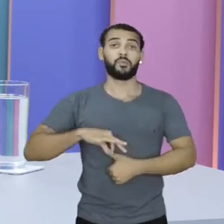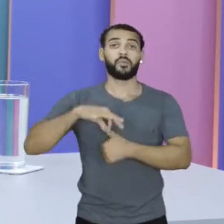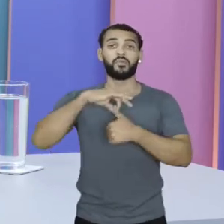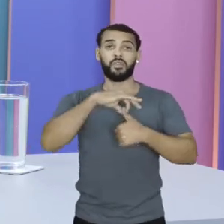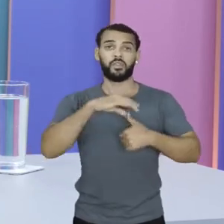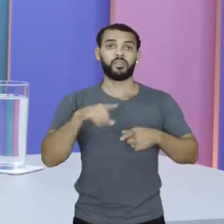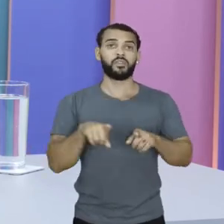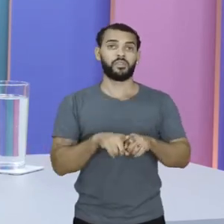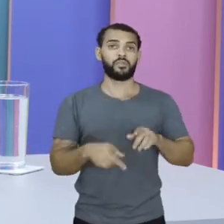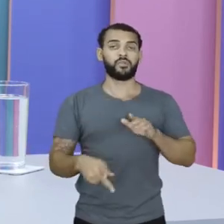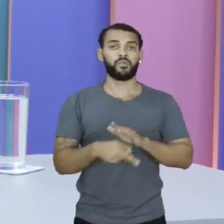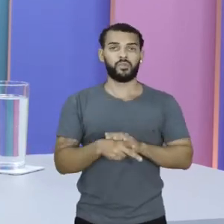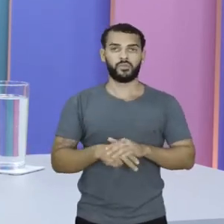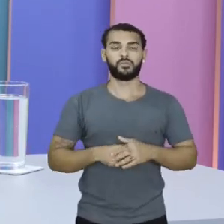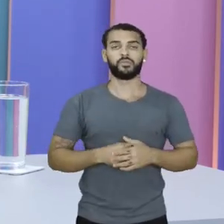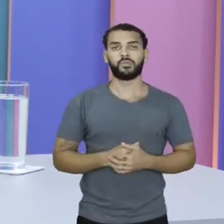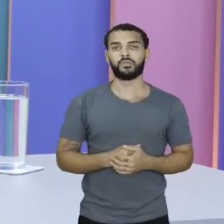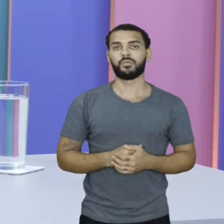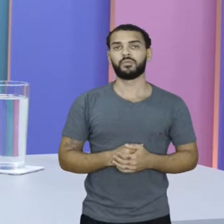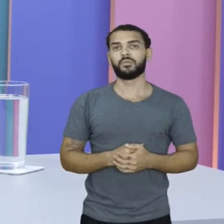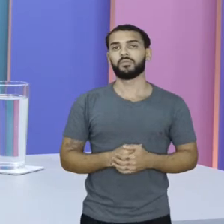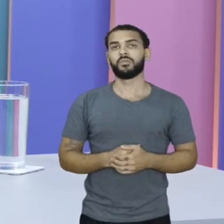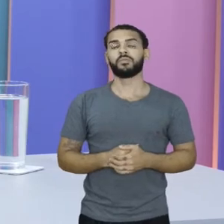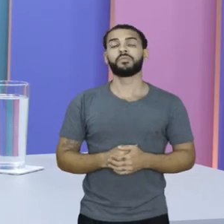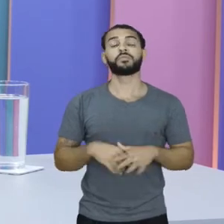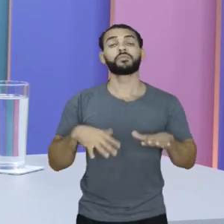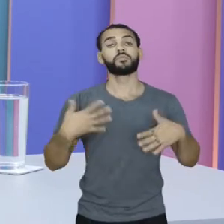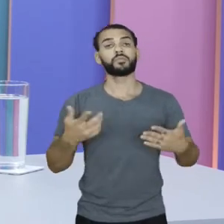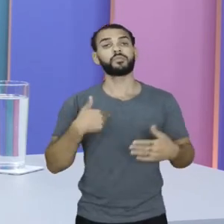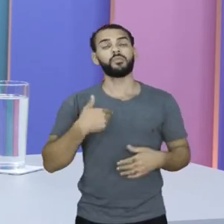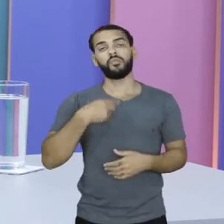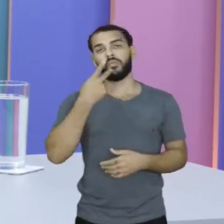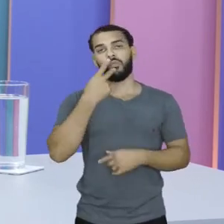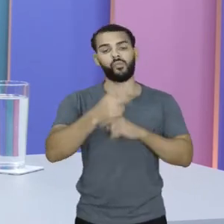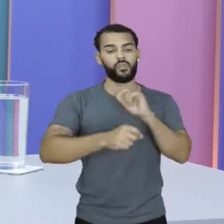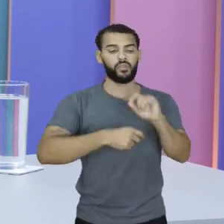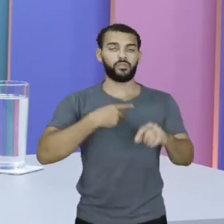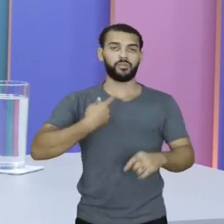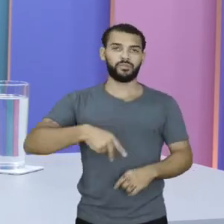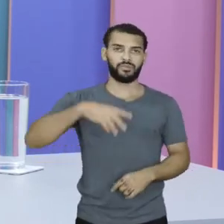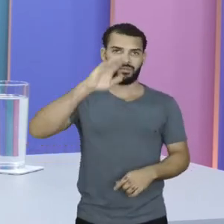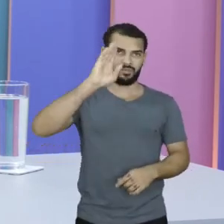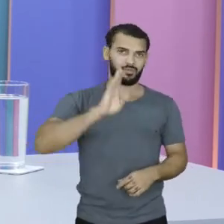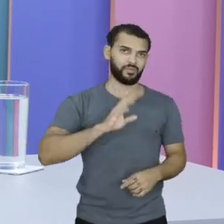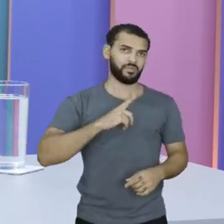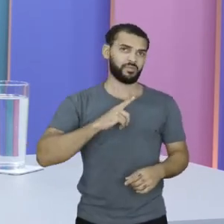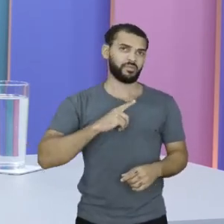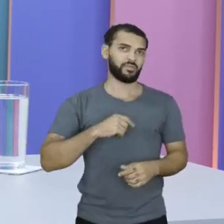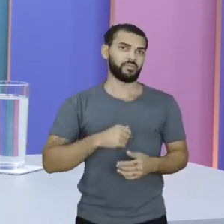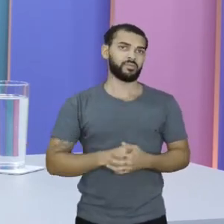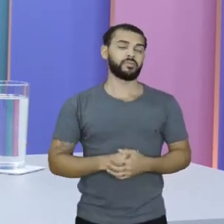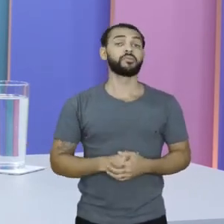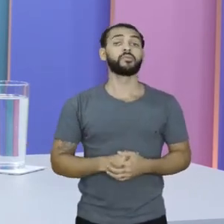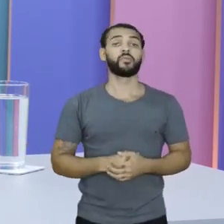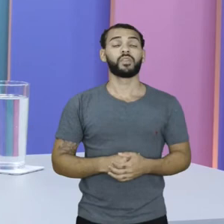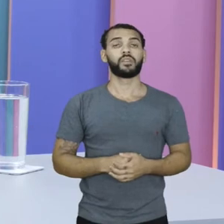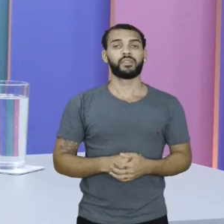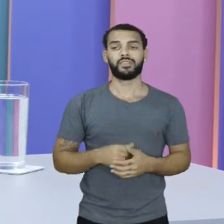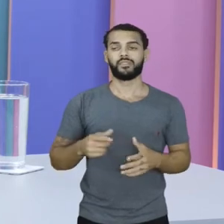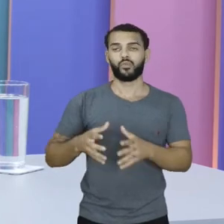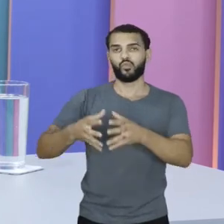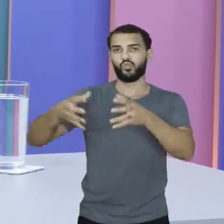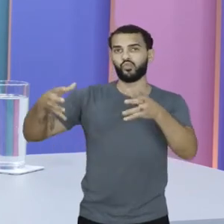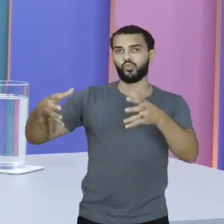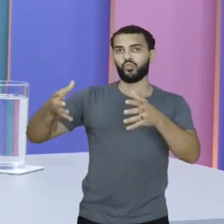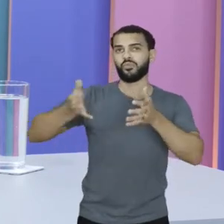Então, eu gosto de dizer que o Brasil tem uma elite, né? Ainda possui uma elite com uma mentalidade escravocrata,